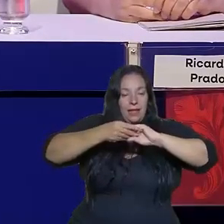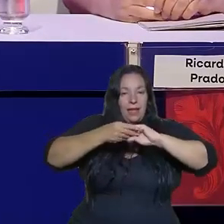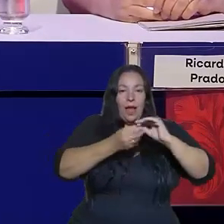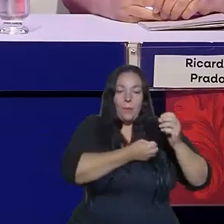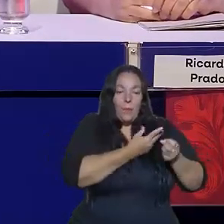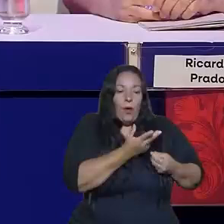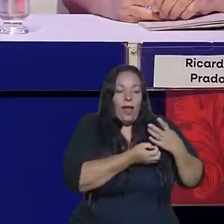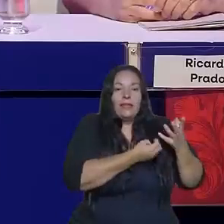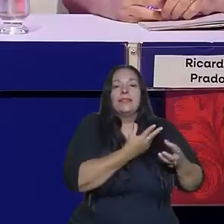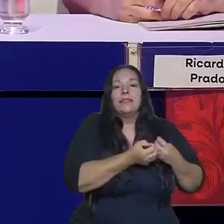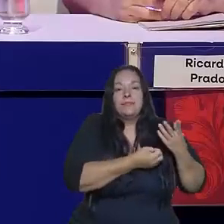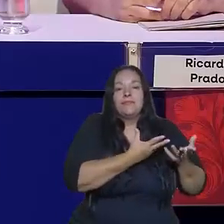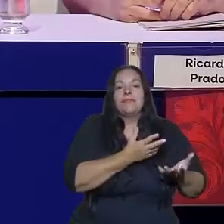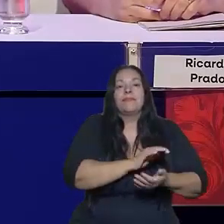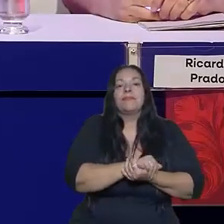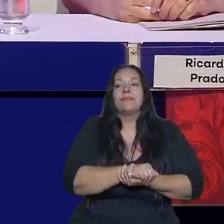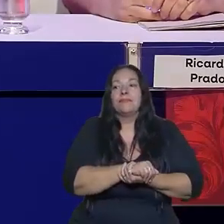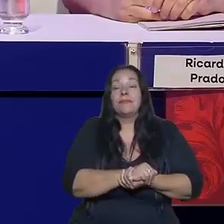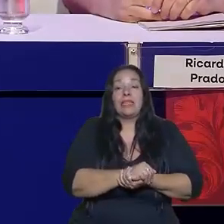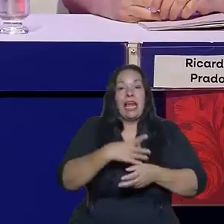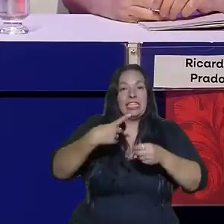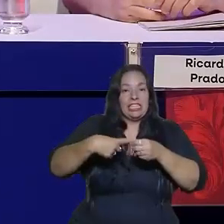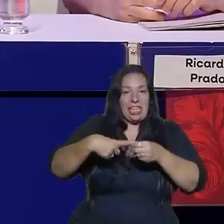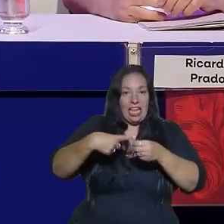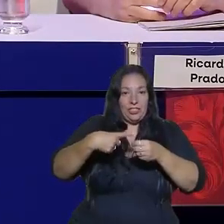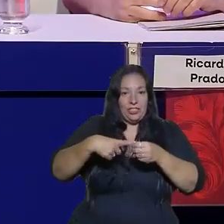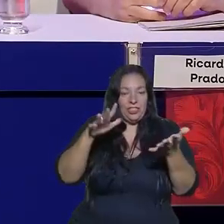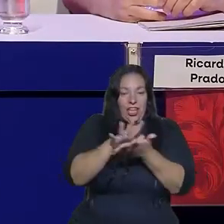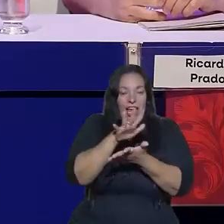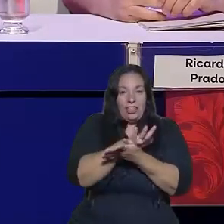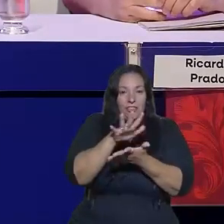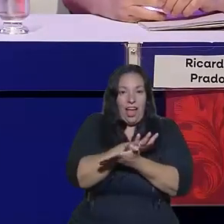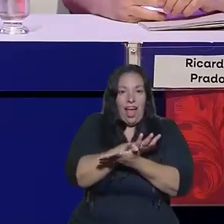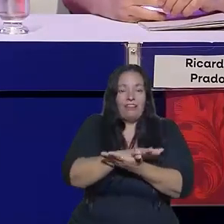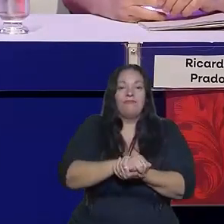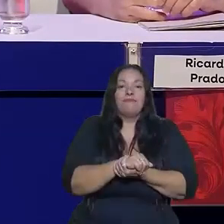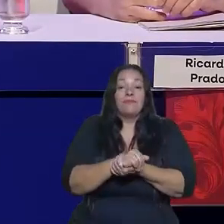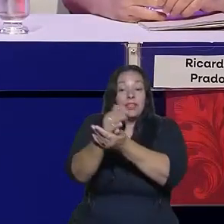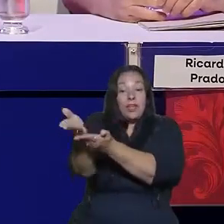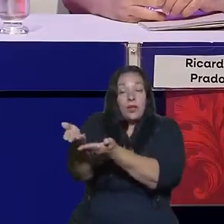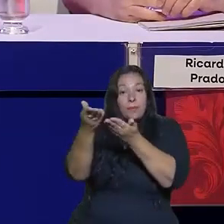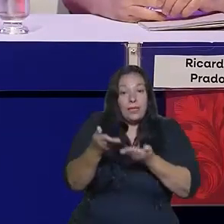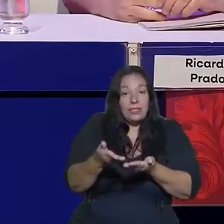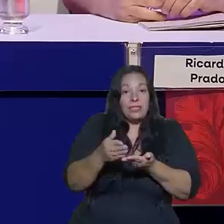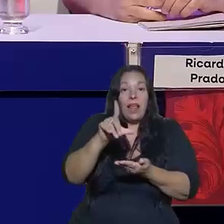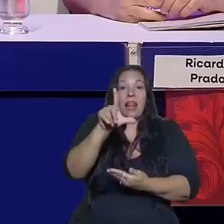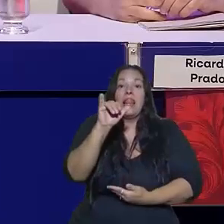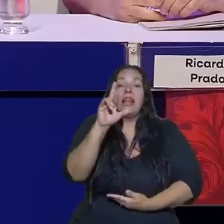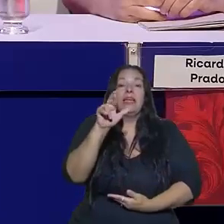né? Cumprimento a cidade, né, de Araxá, que homenageou a